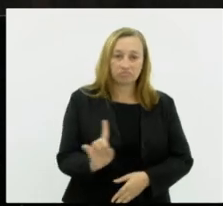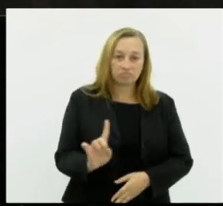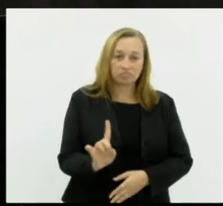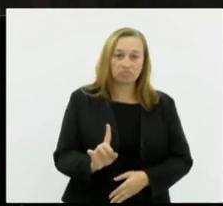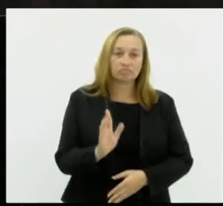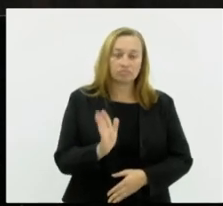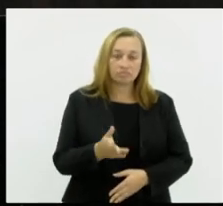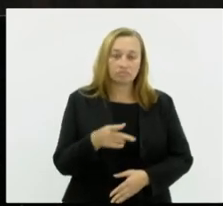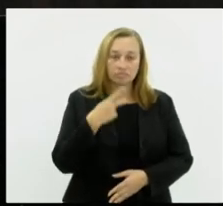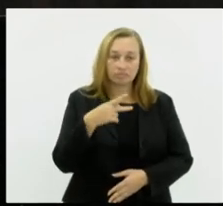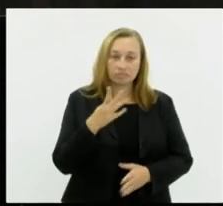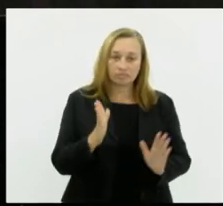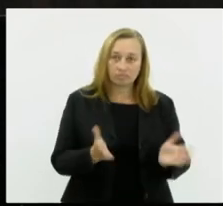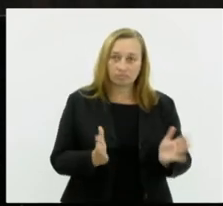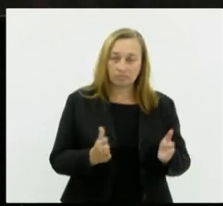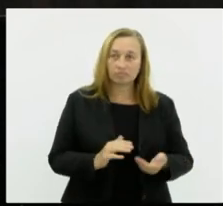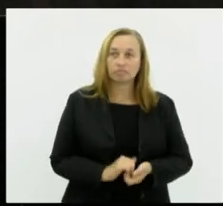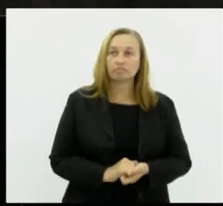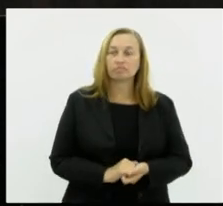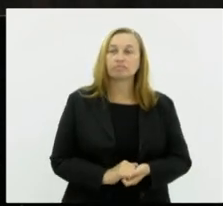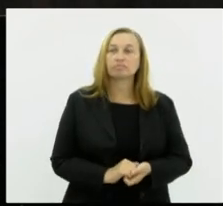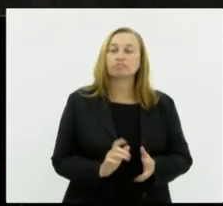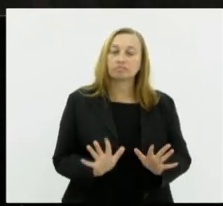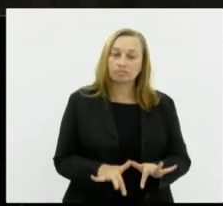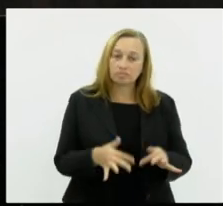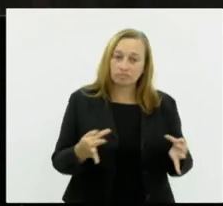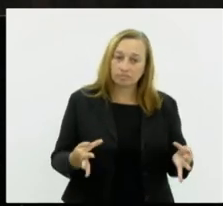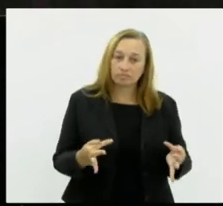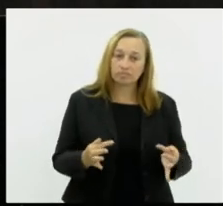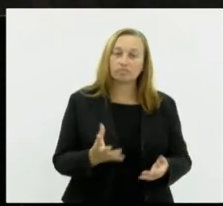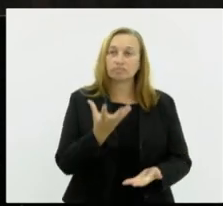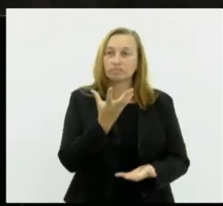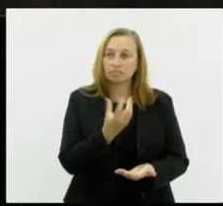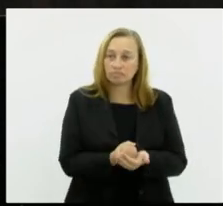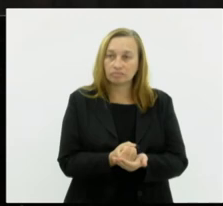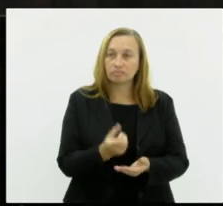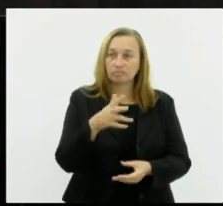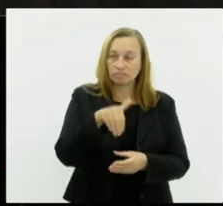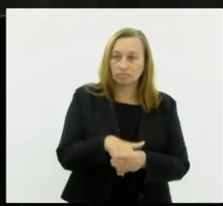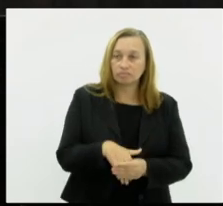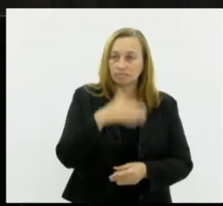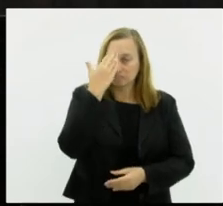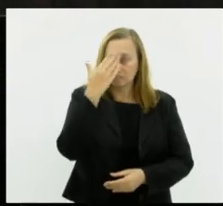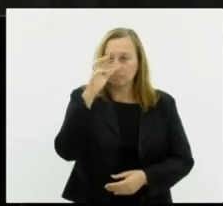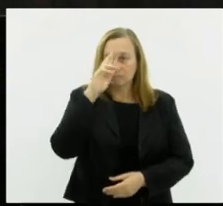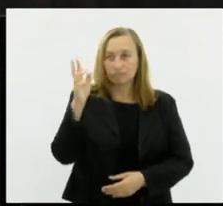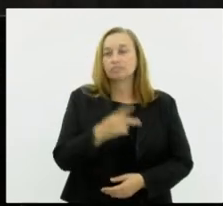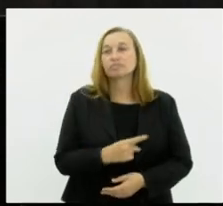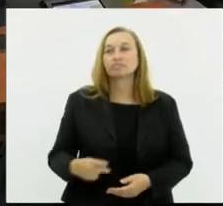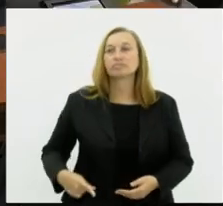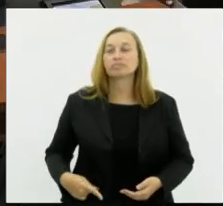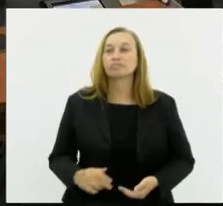falando contraditório agora. Simplesmente vou solicitar o registro do meu voto. Muito obrigado, senhora presidente.